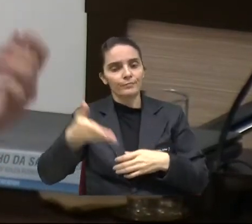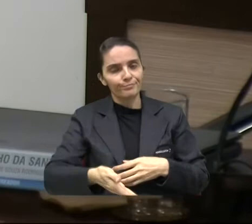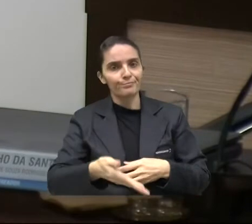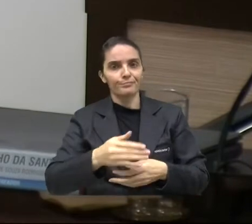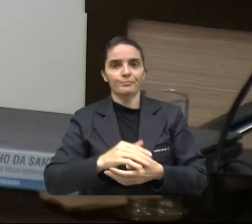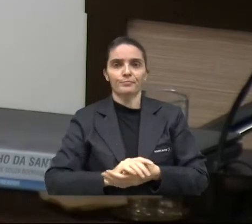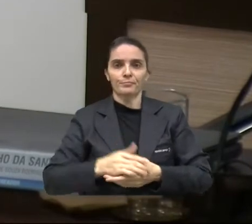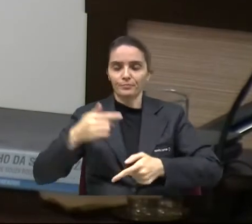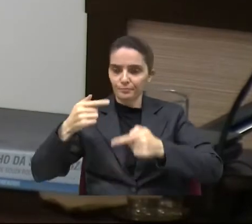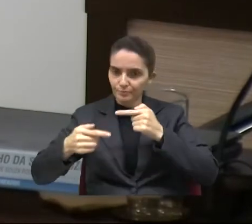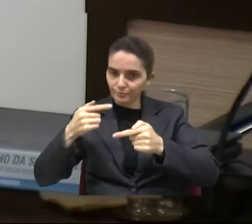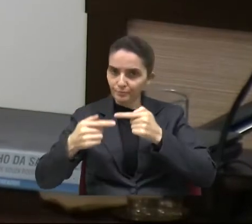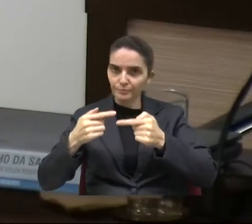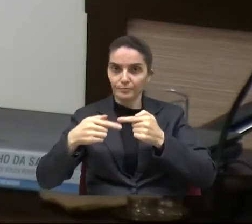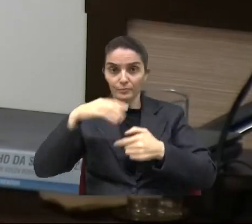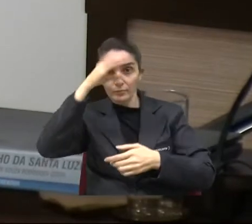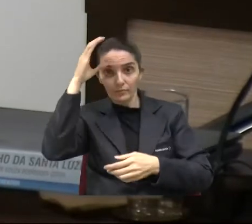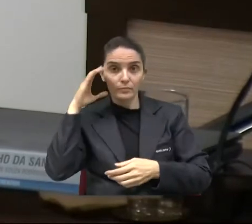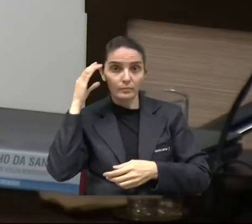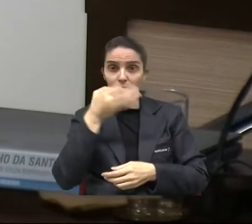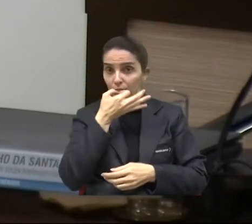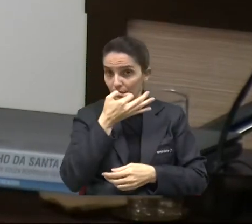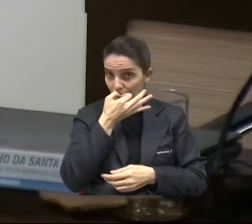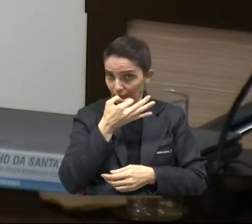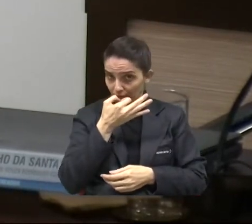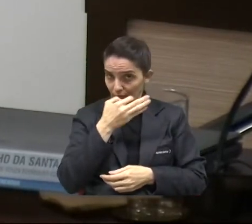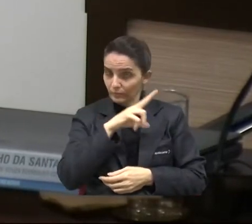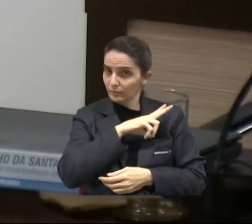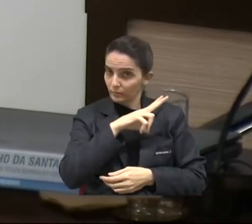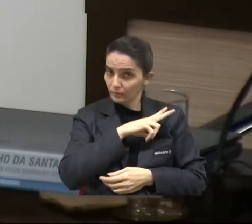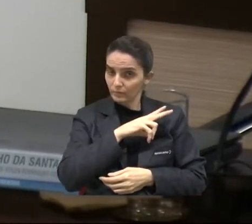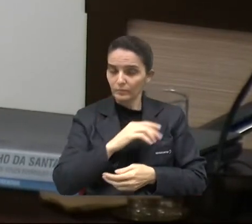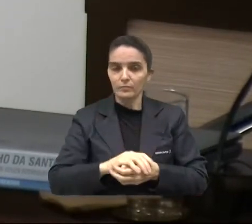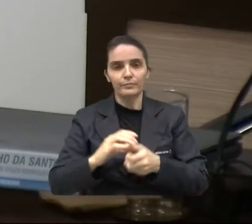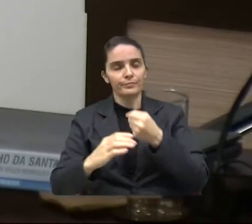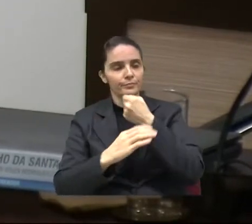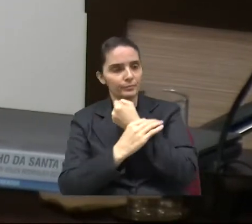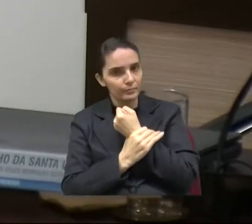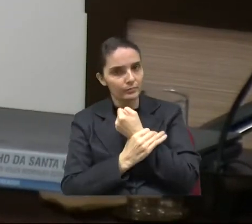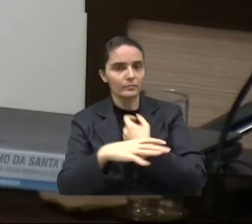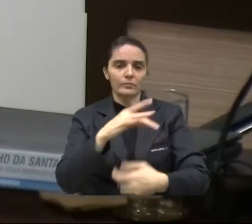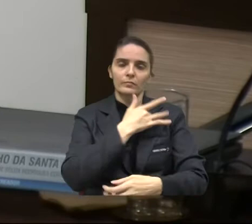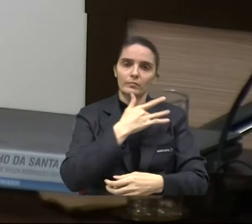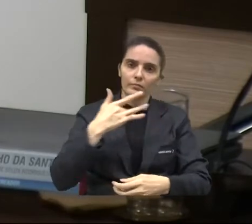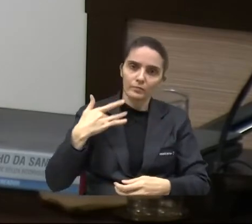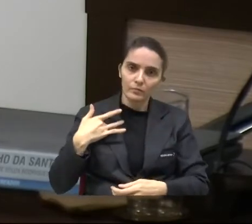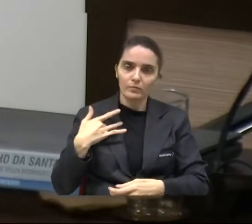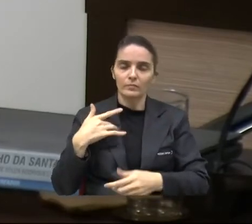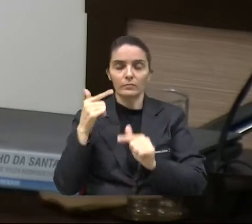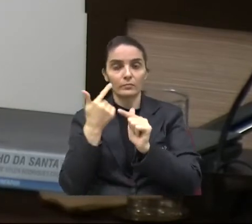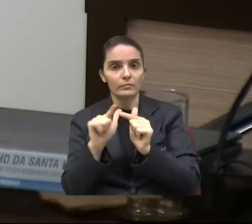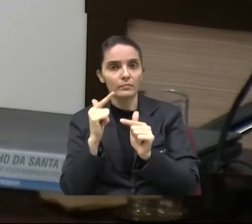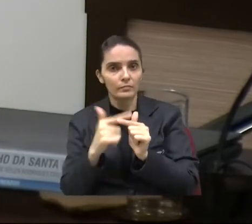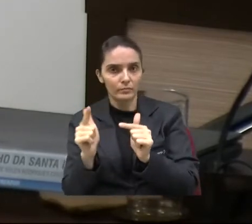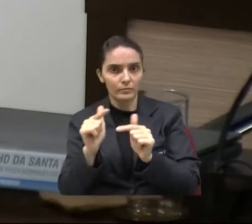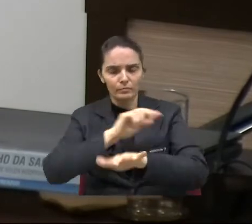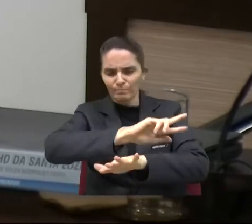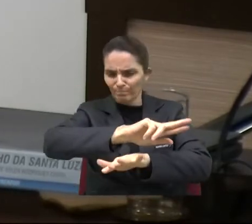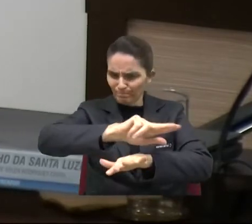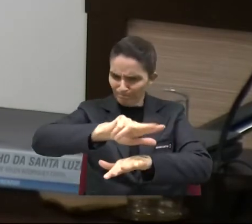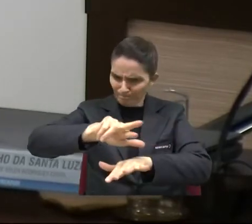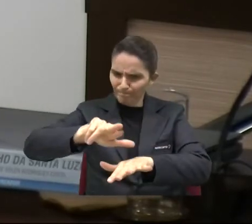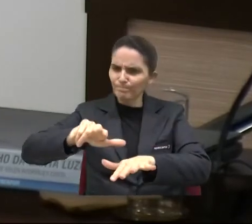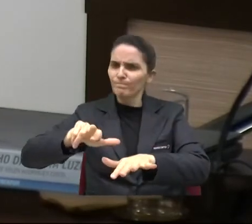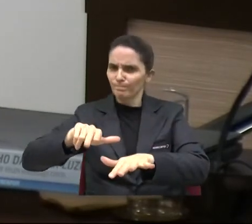momento, discutindo, na minha concepção e na minha opinião pessoal, a questão de segurança, saúde, problemas inúmeros que nós temos na